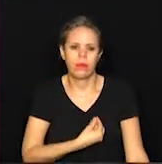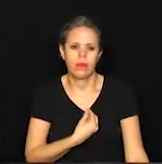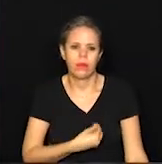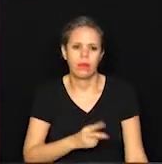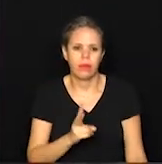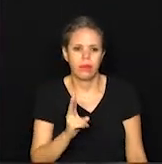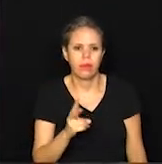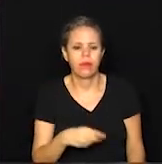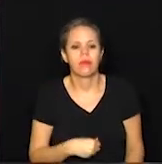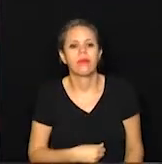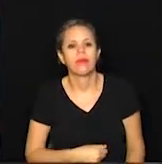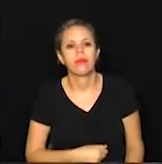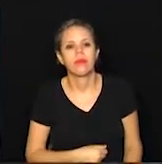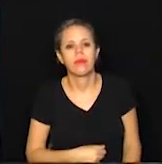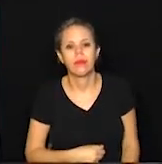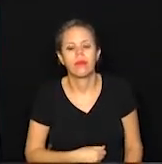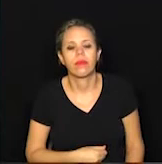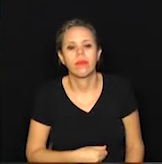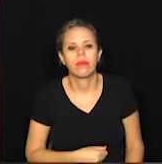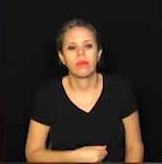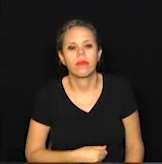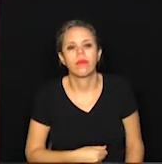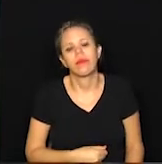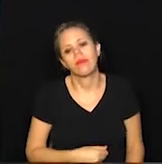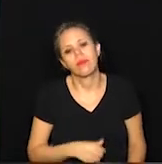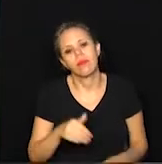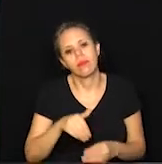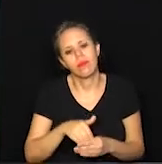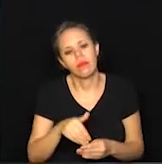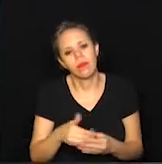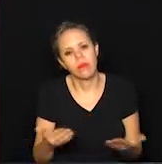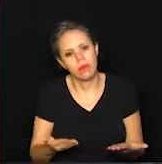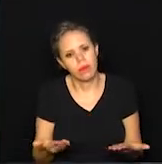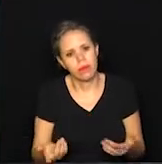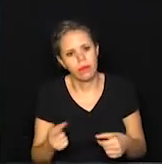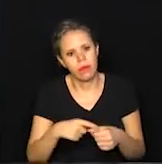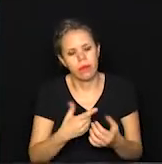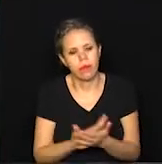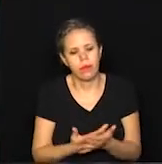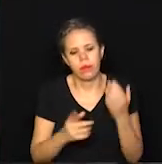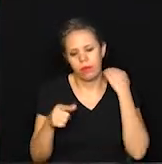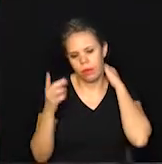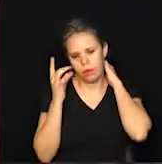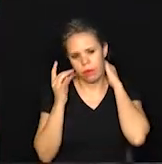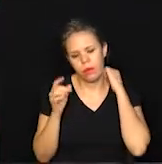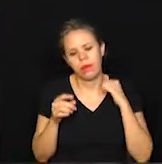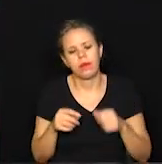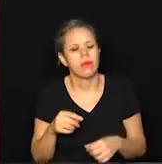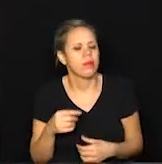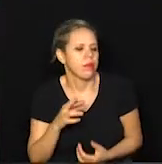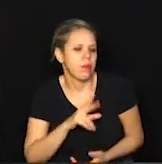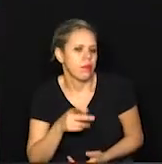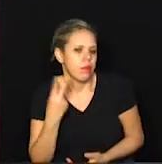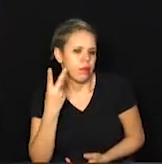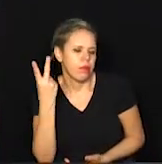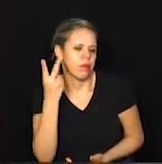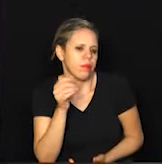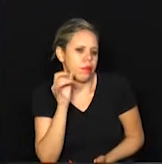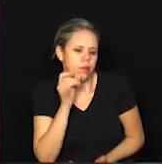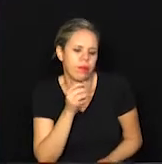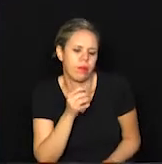mas votar uma matéria dessa nesse momento é não considerar o valor,